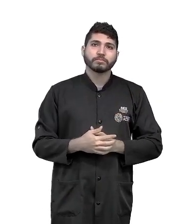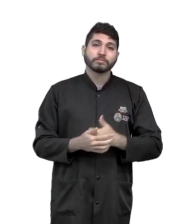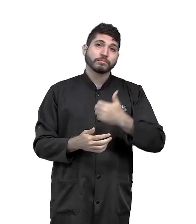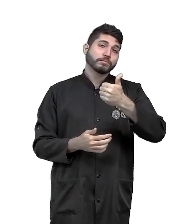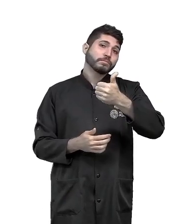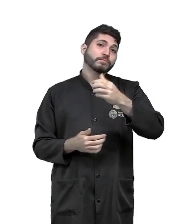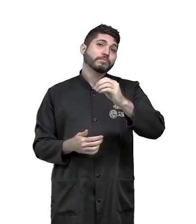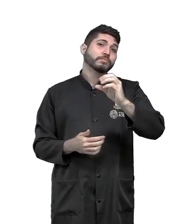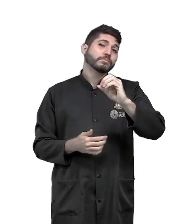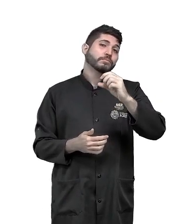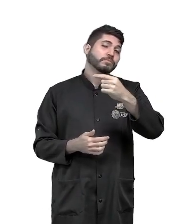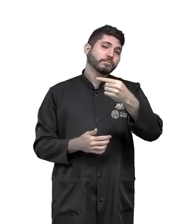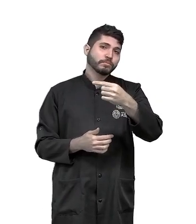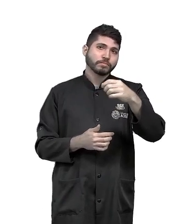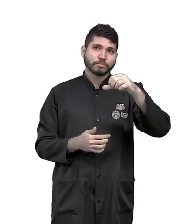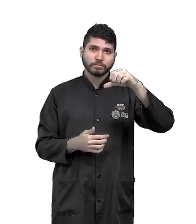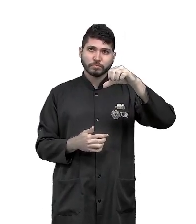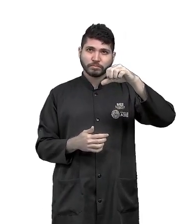menos 1?